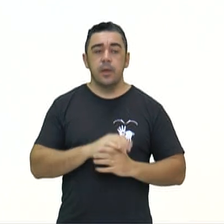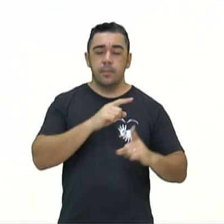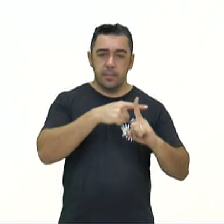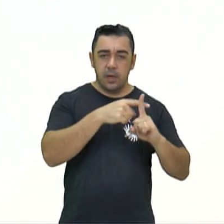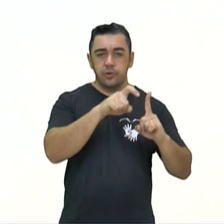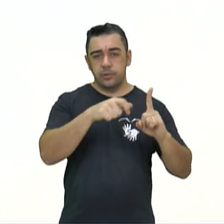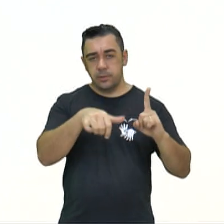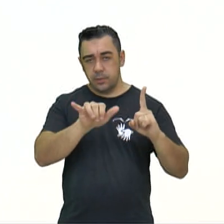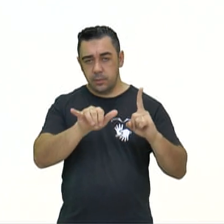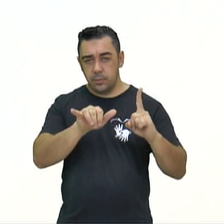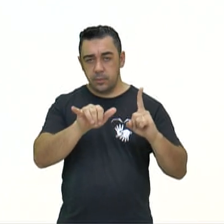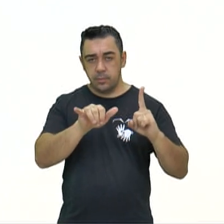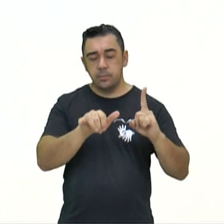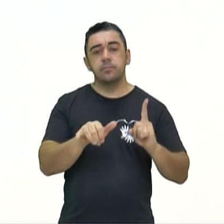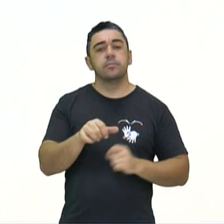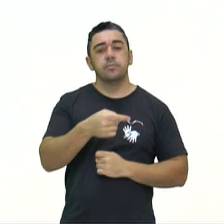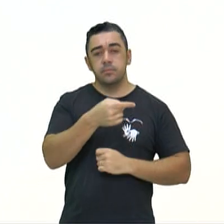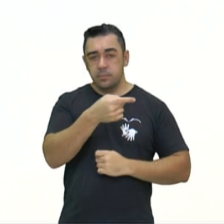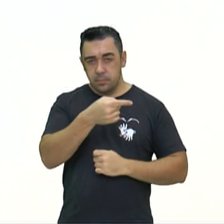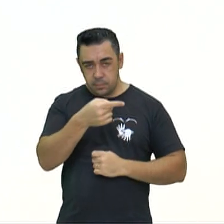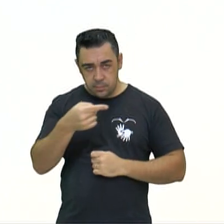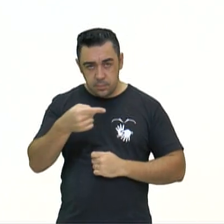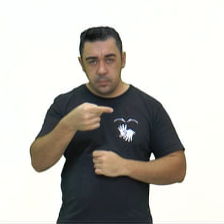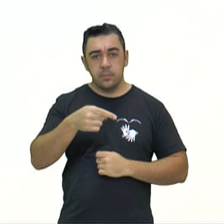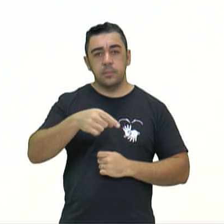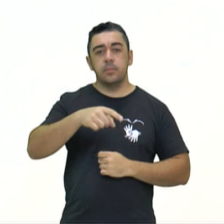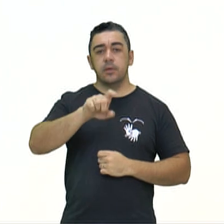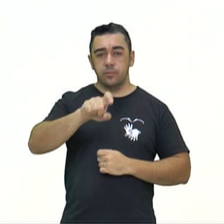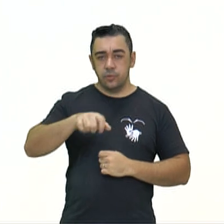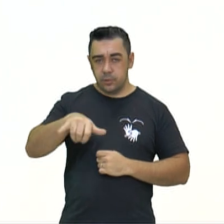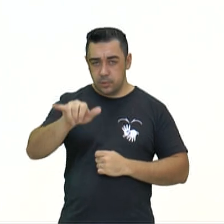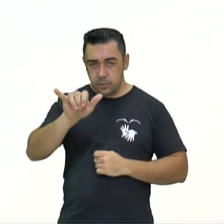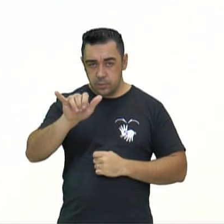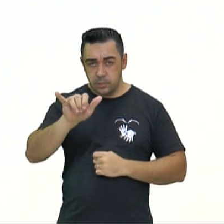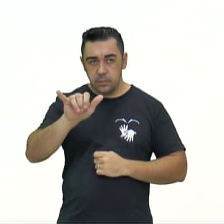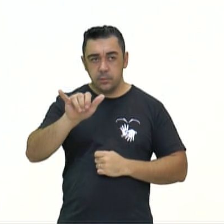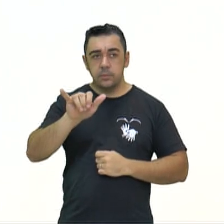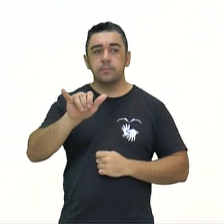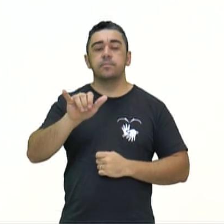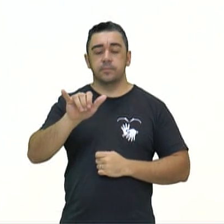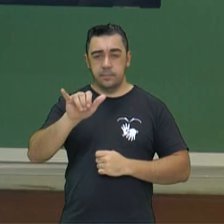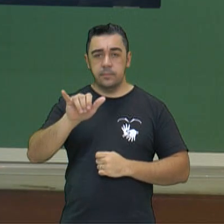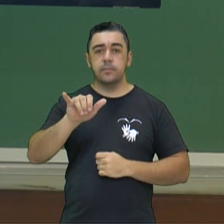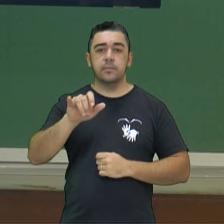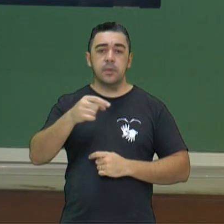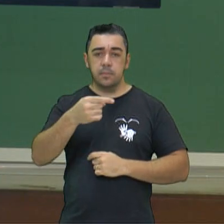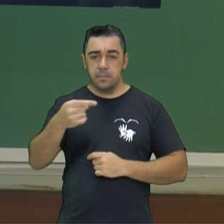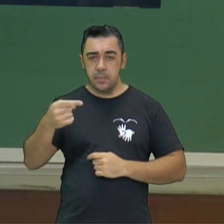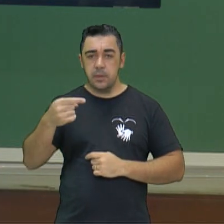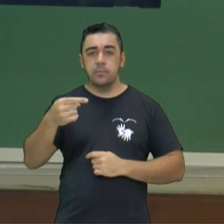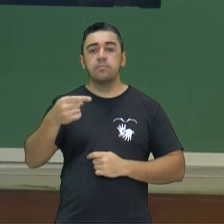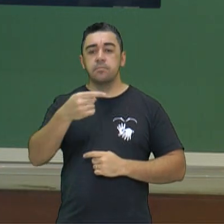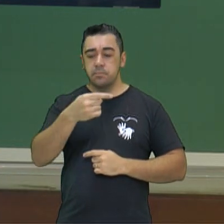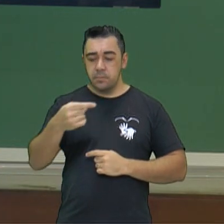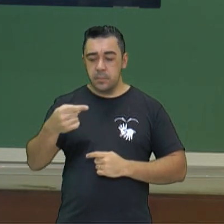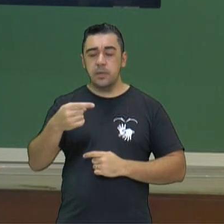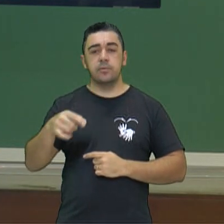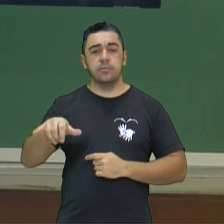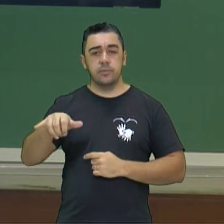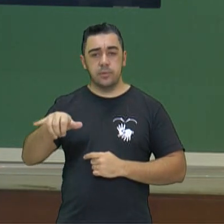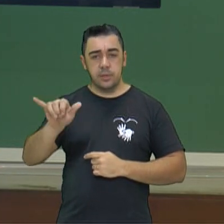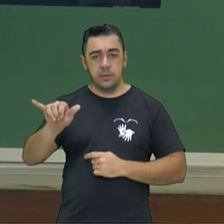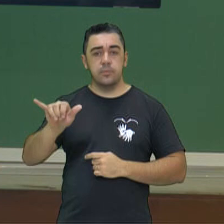mais xy, menos y vezes x, menos yx, menos com mais, menos